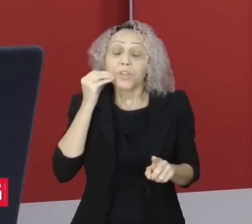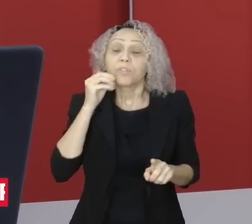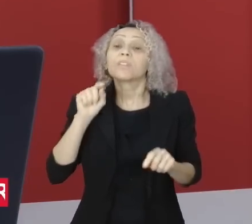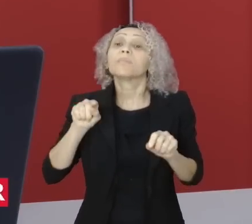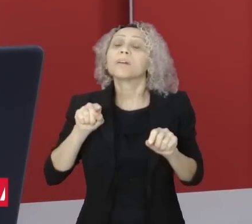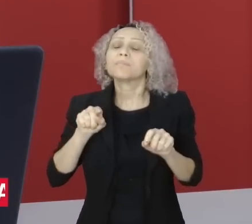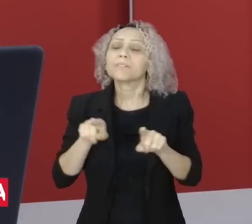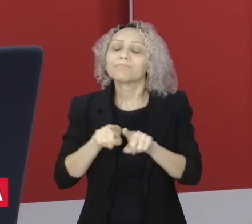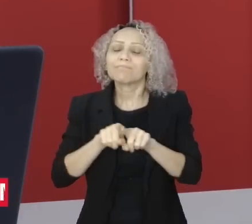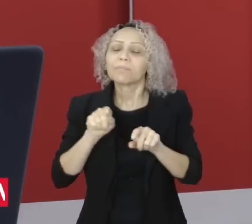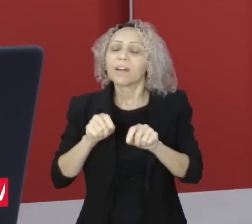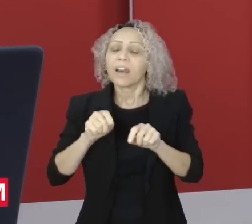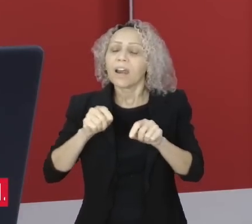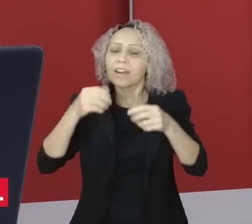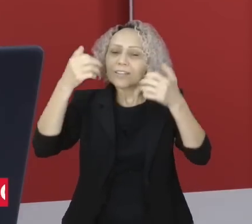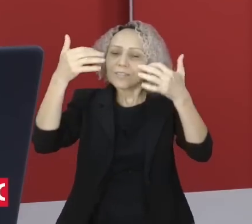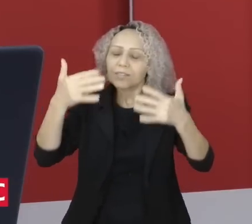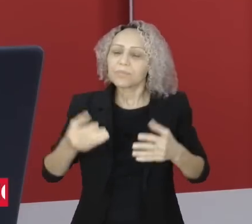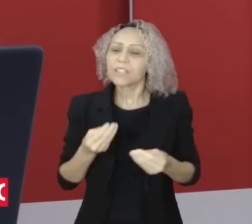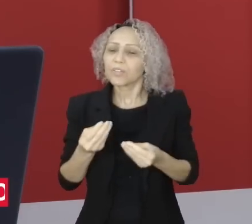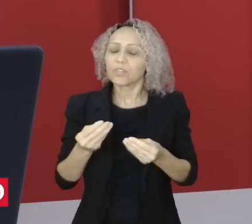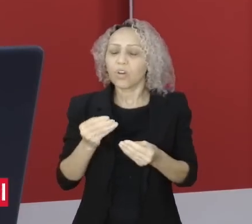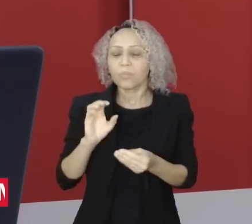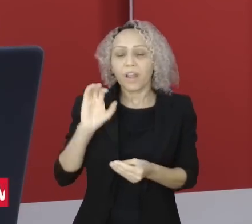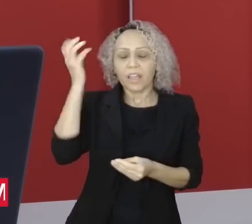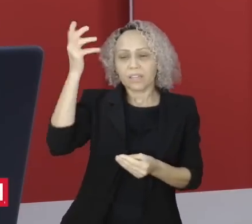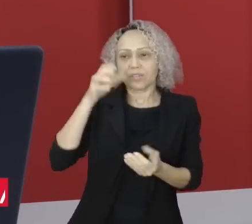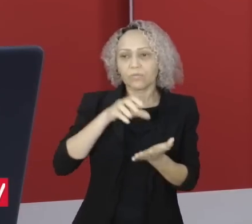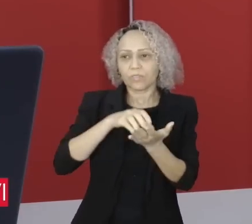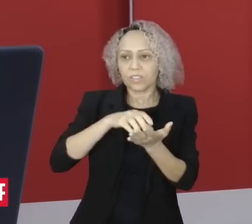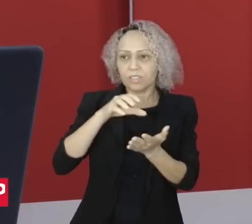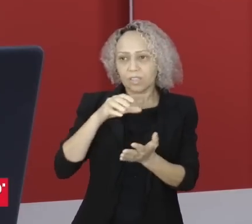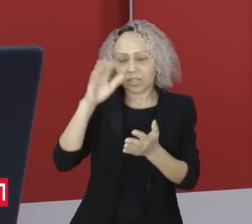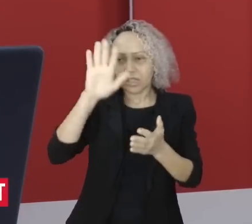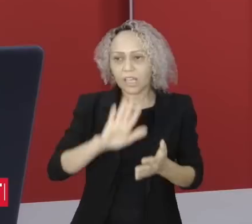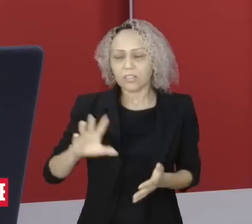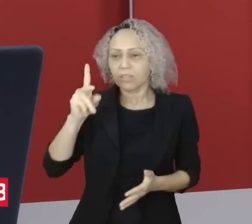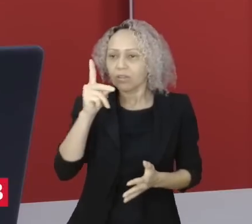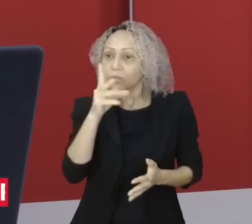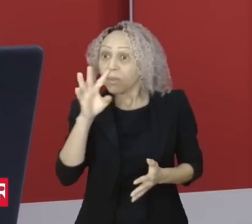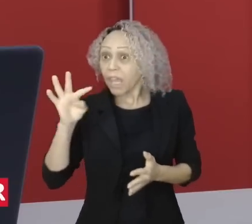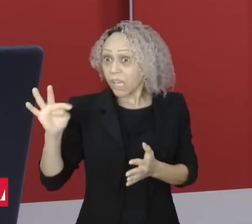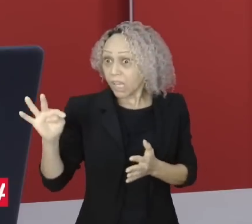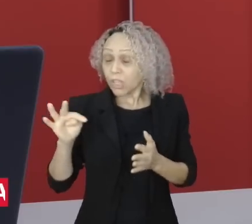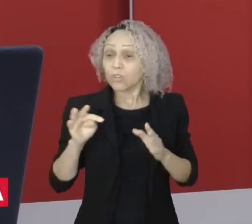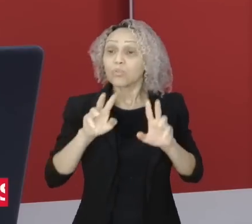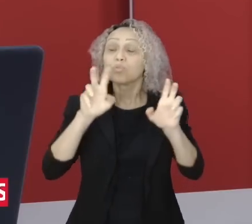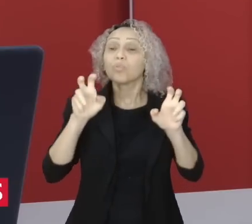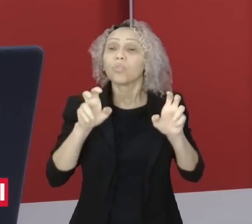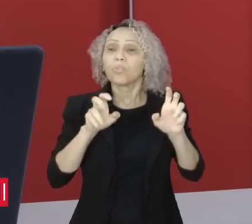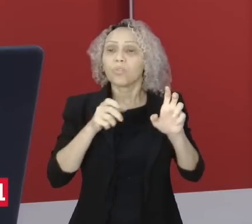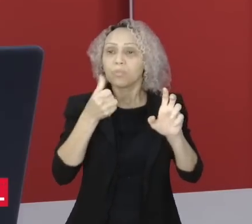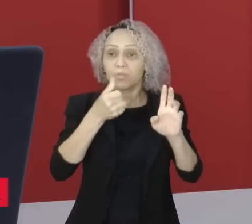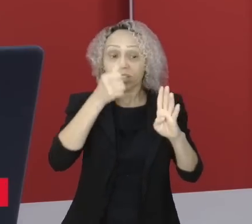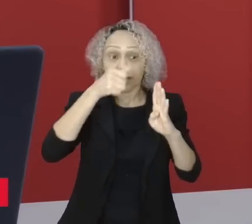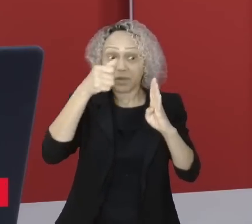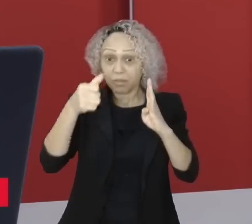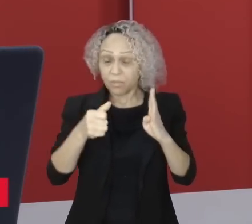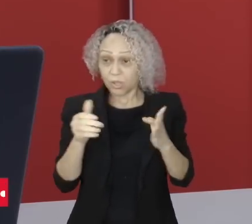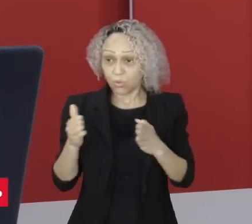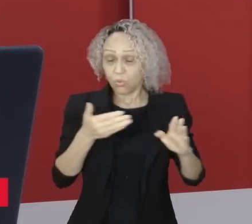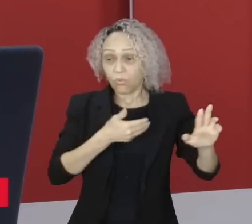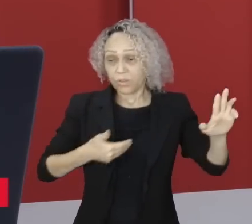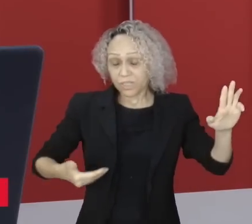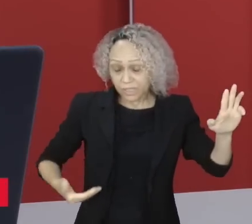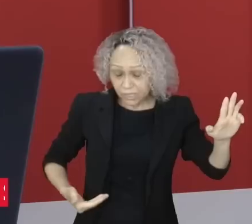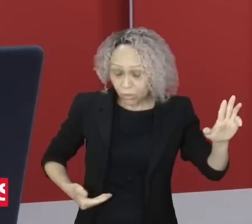também para comentar a resolução do Diretório Nacional do PT sobre os 6 primeiros meses do governo do presidente Lula, sobre a